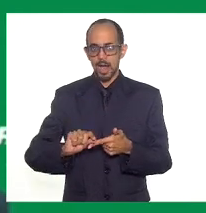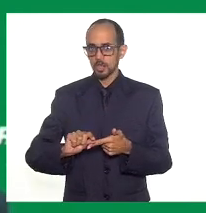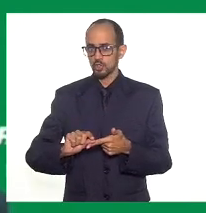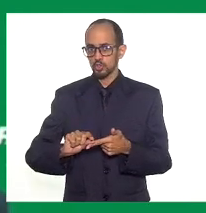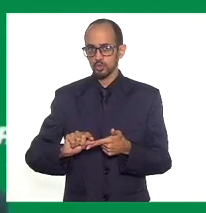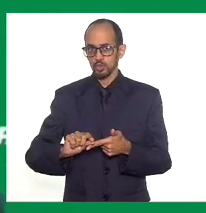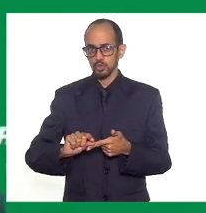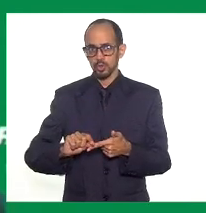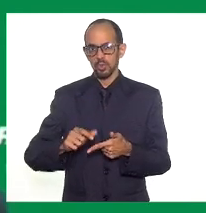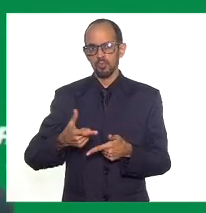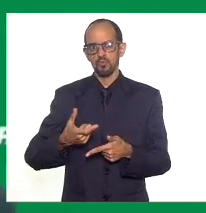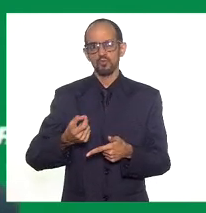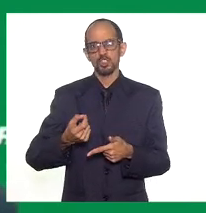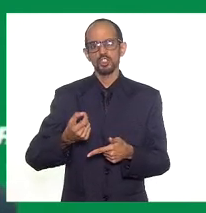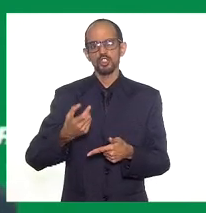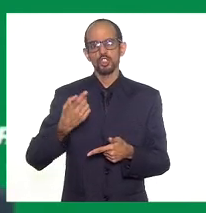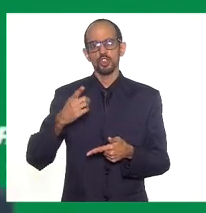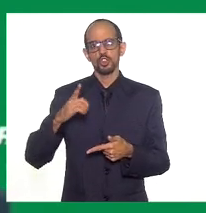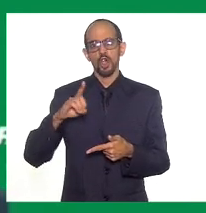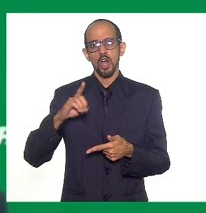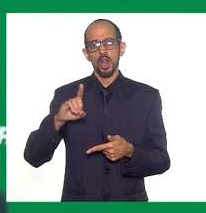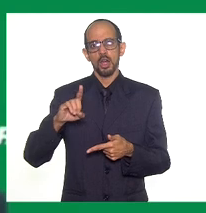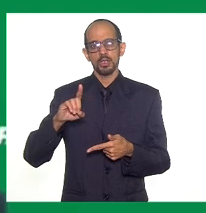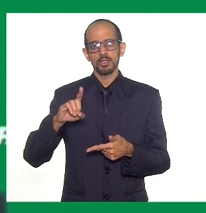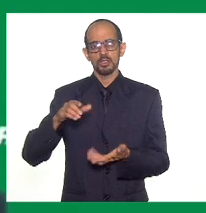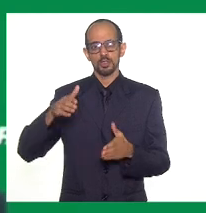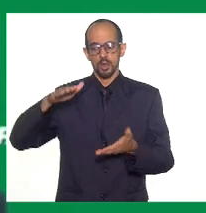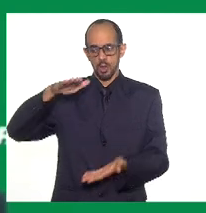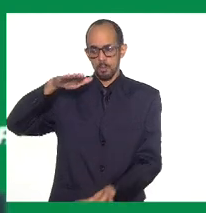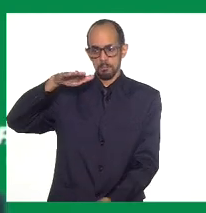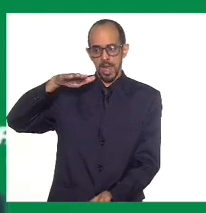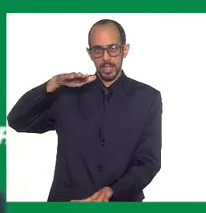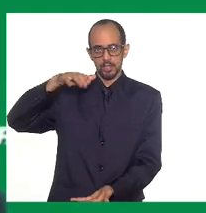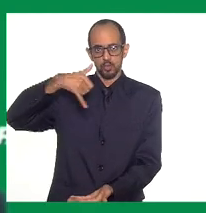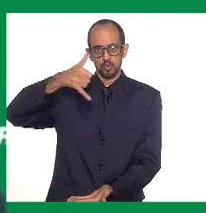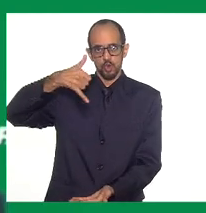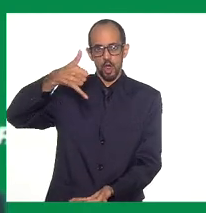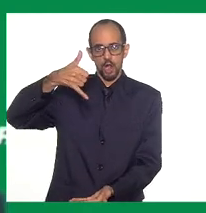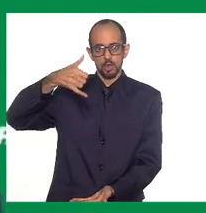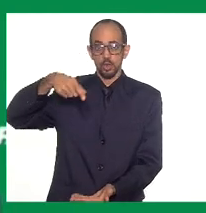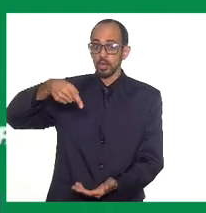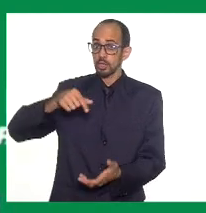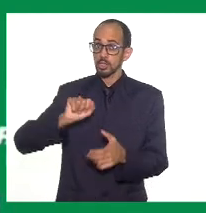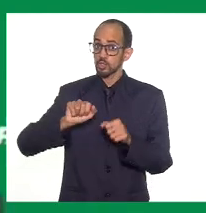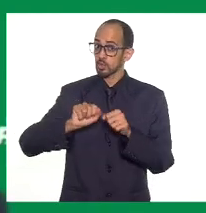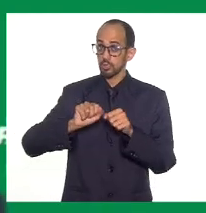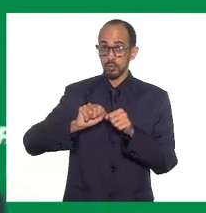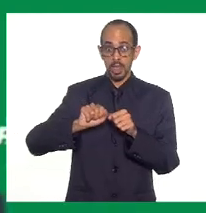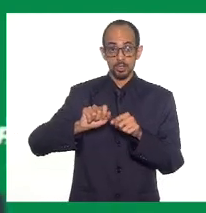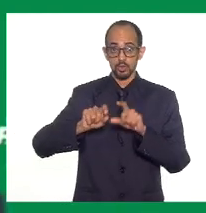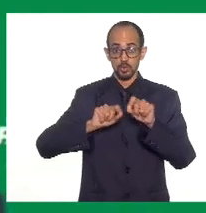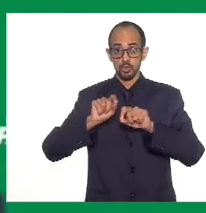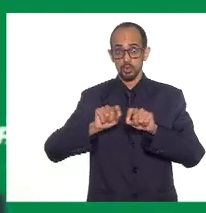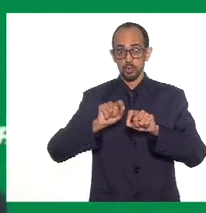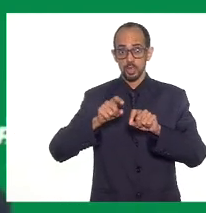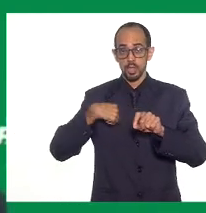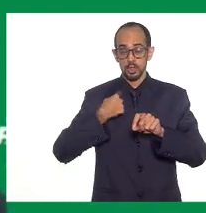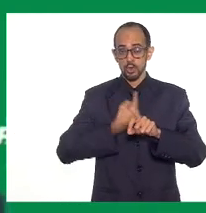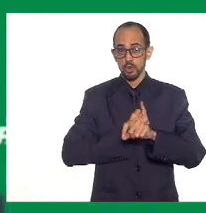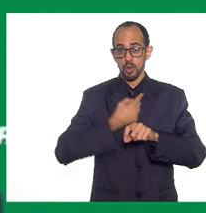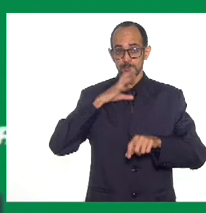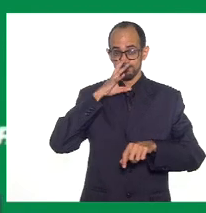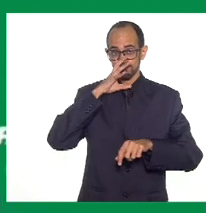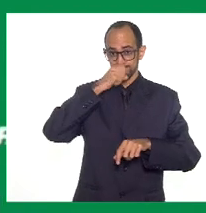de 20 dólares o barril, e isso obviamente nos faz ter que ser muito resilientes nas